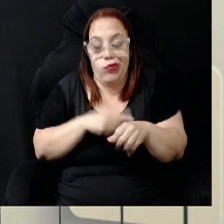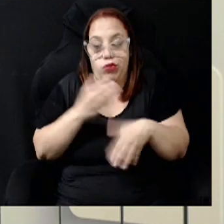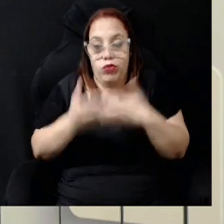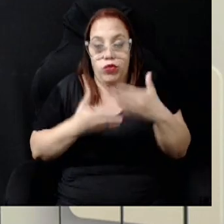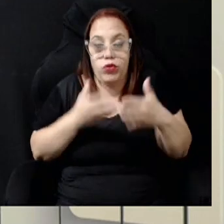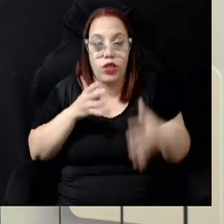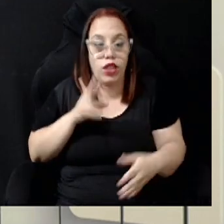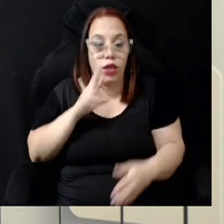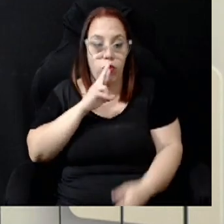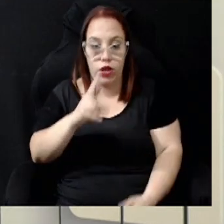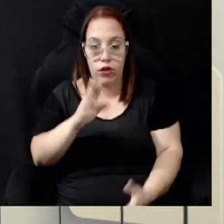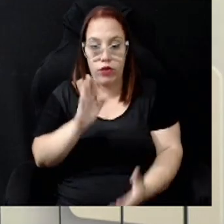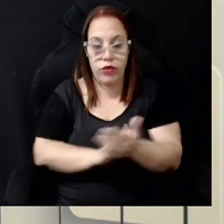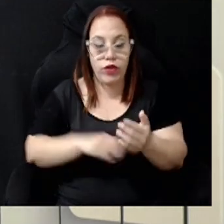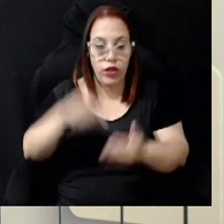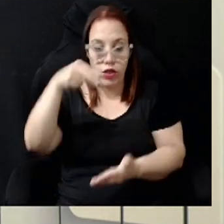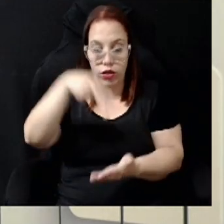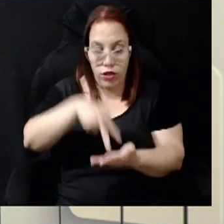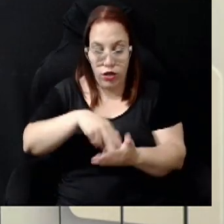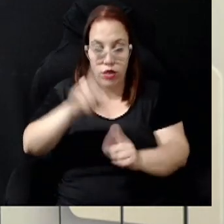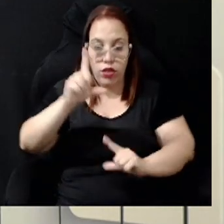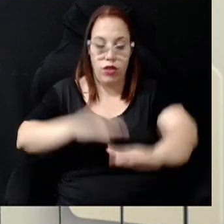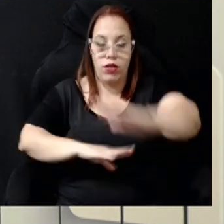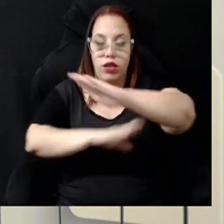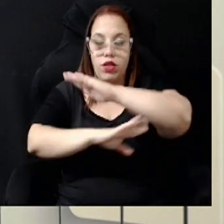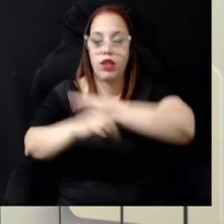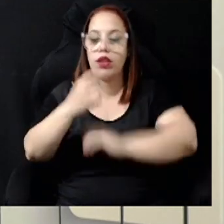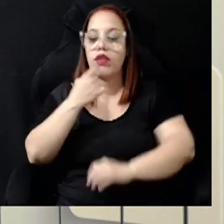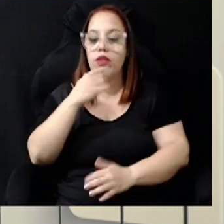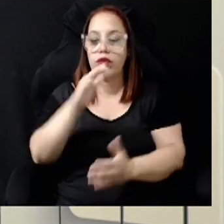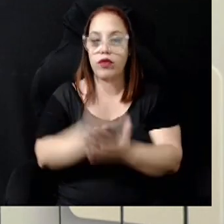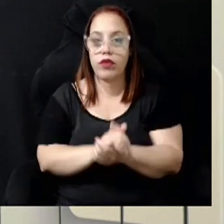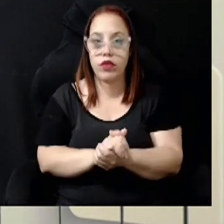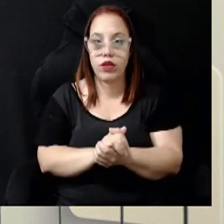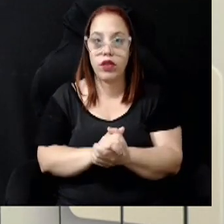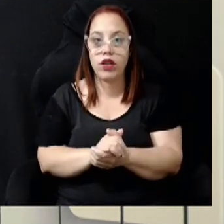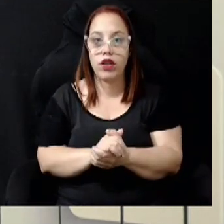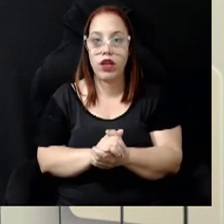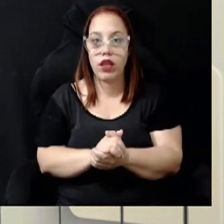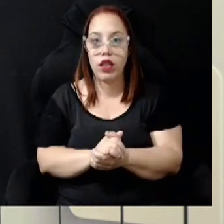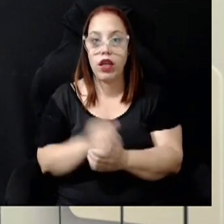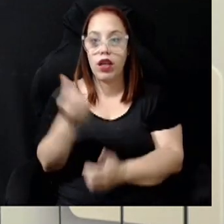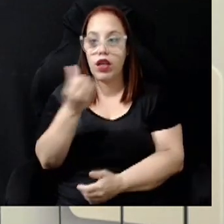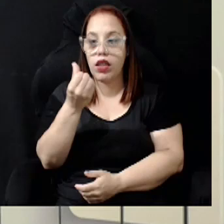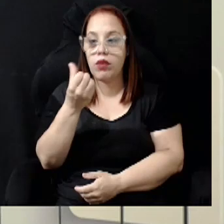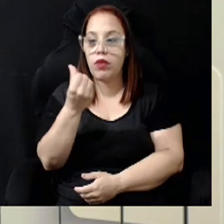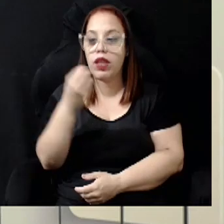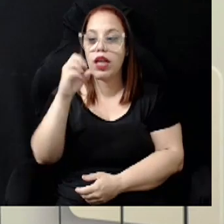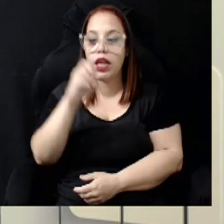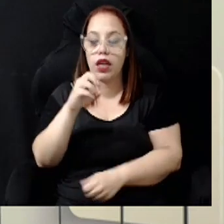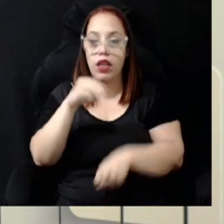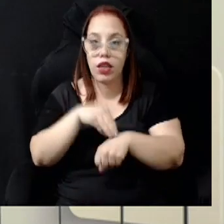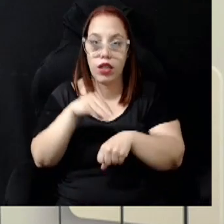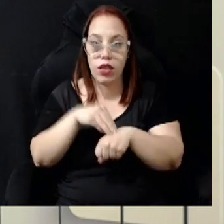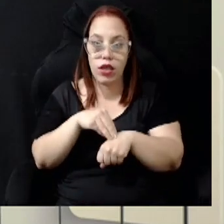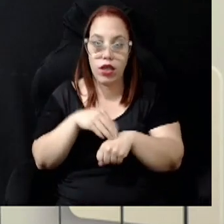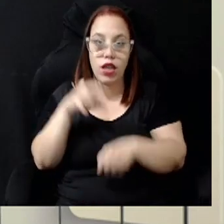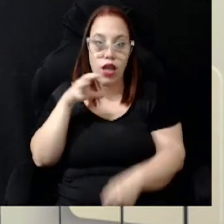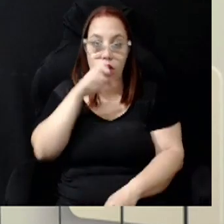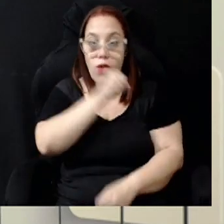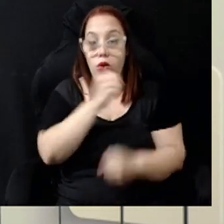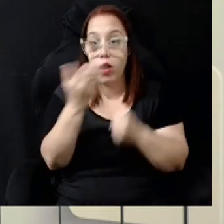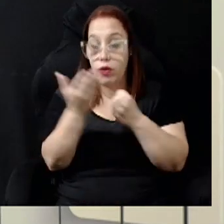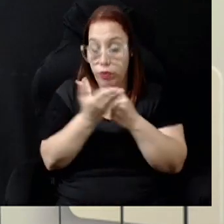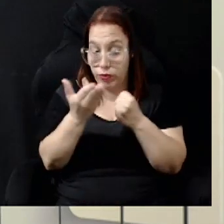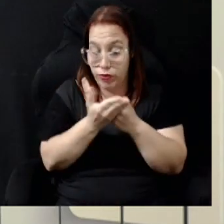vamos fazer aqui na TV Câmara Campinas. Vamos fazer o seguinte, 6 horas mais 15 minutos, eu vou fazer mais um rápido intervalo. Na